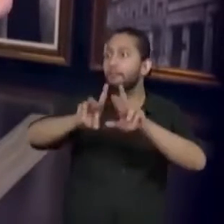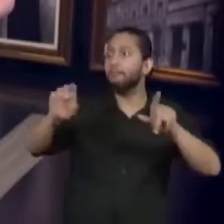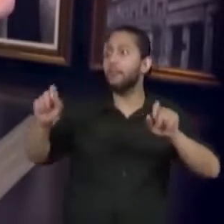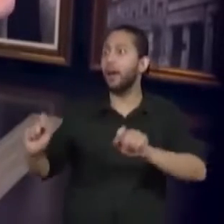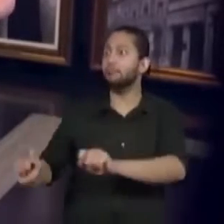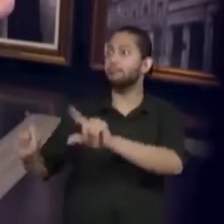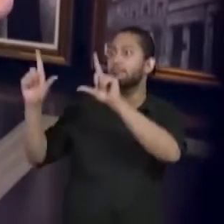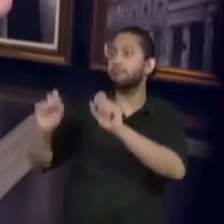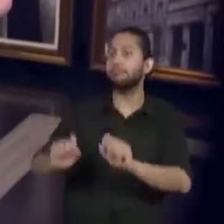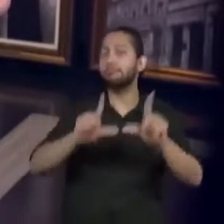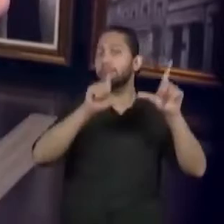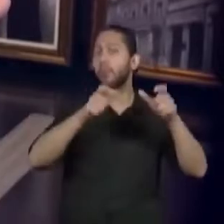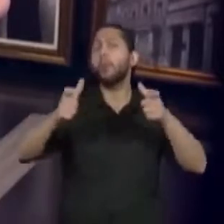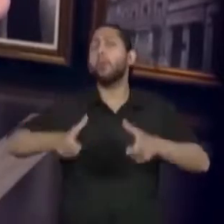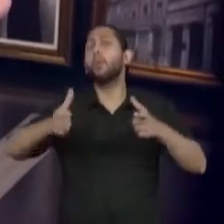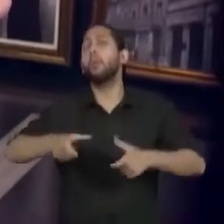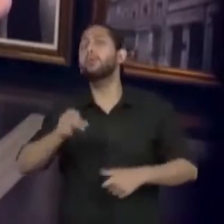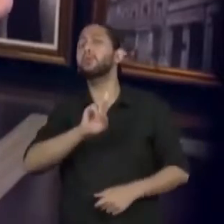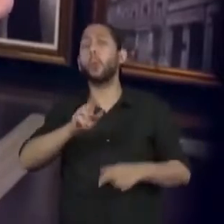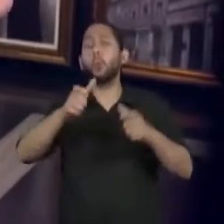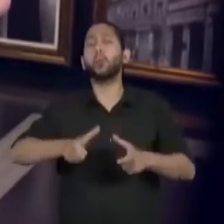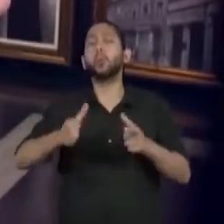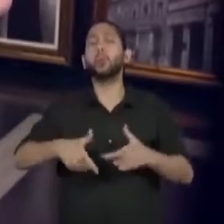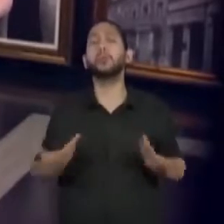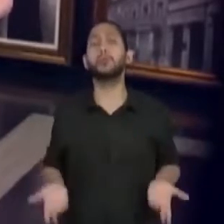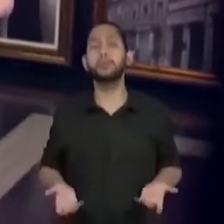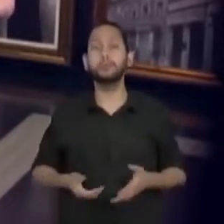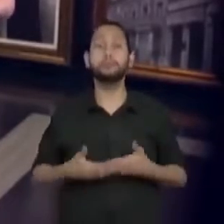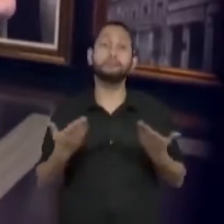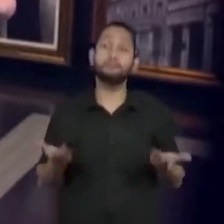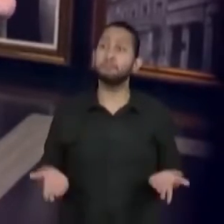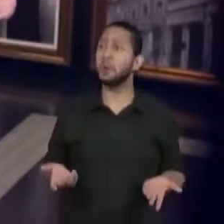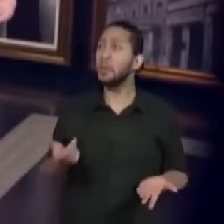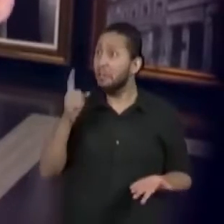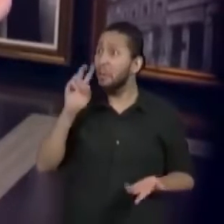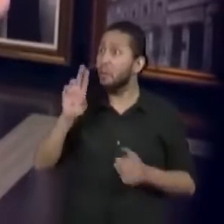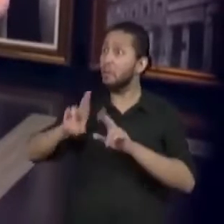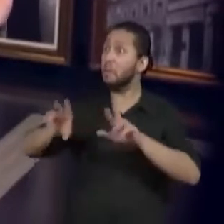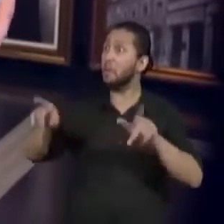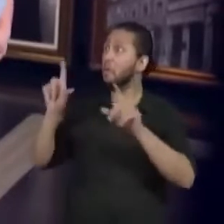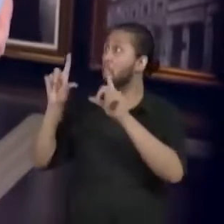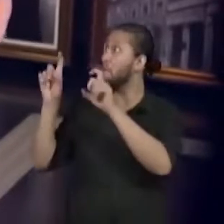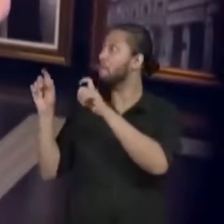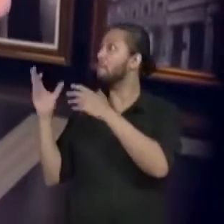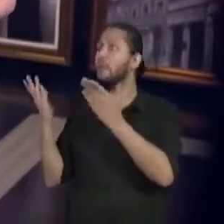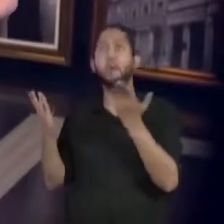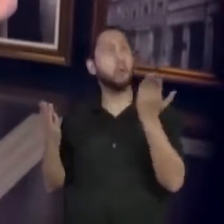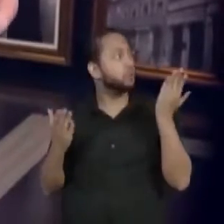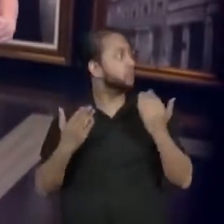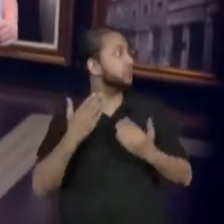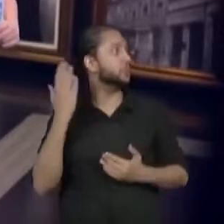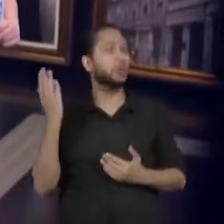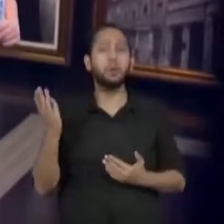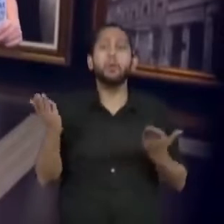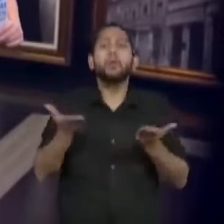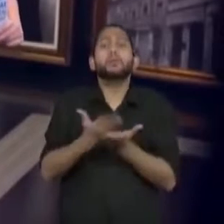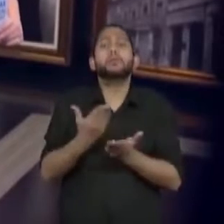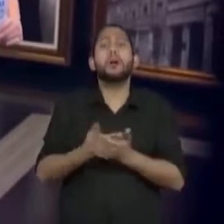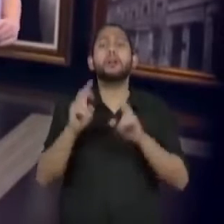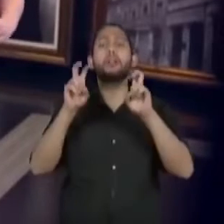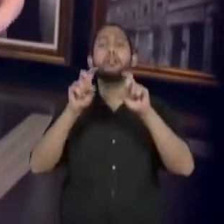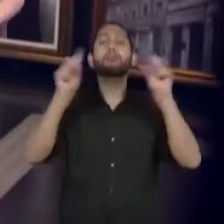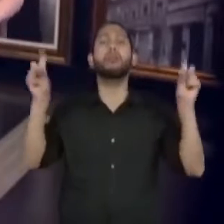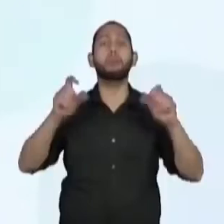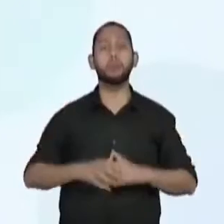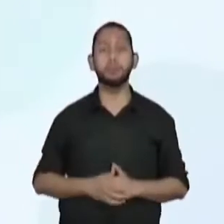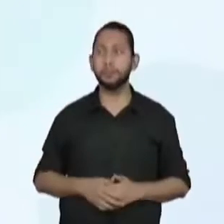física. Onde estamos? Que lugar será que é esse, hein, professora Mara? Que com essas lugar? Fotos aqui. Qual é o tema da aula? Então, olha só,